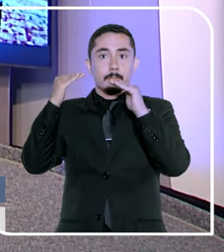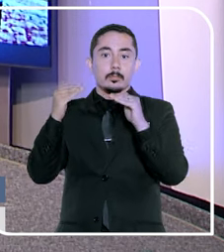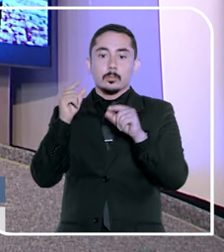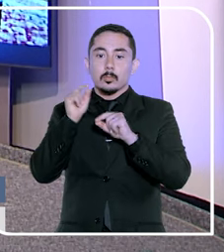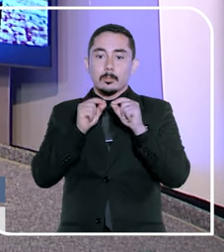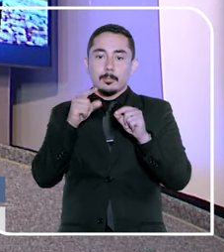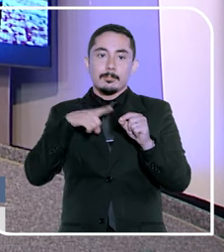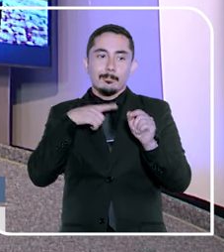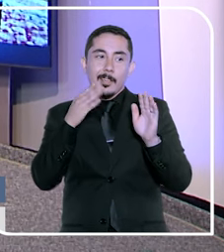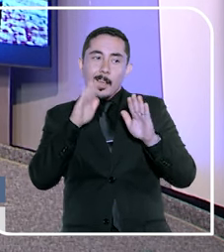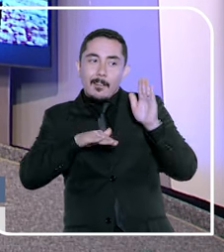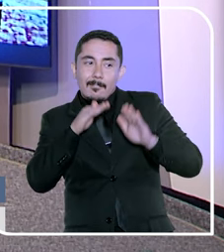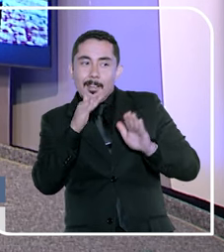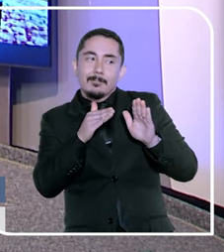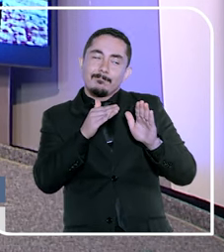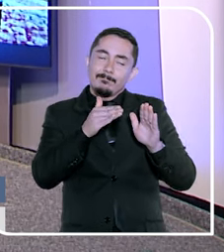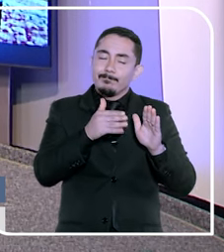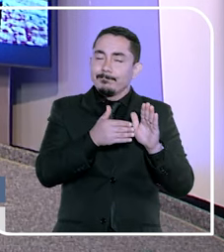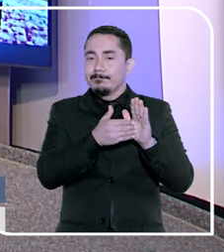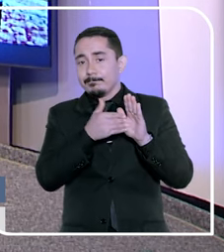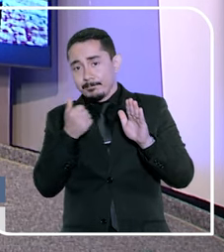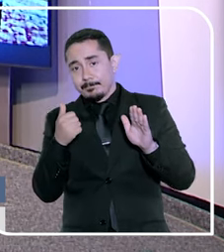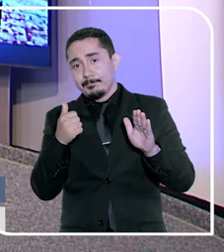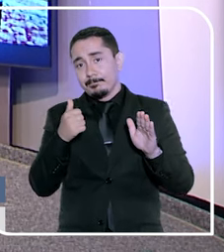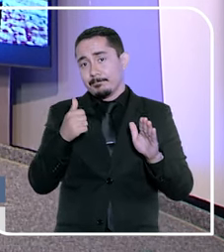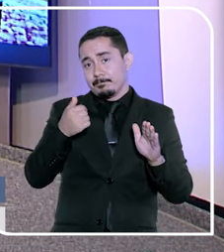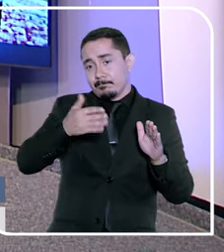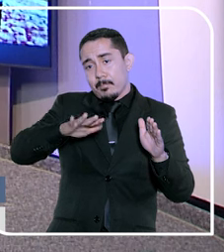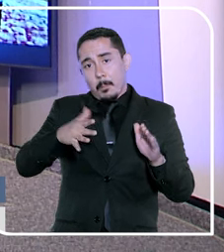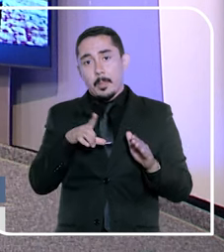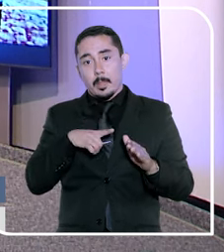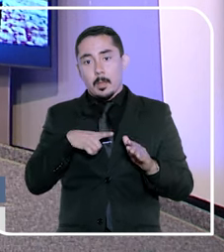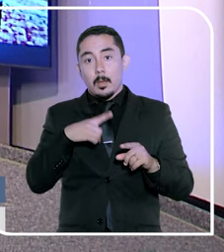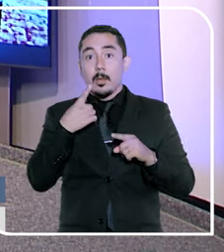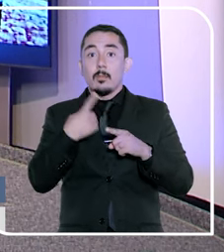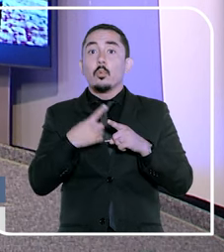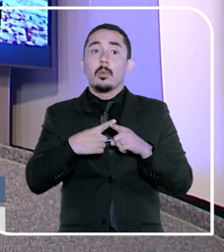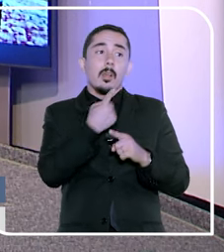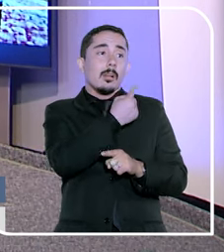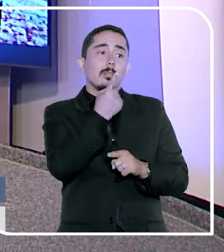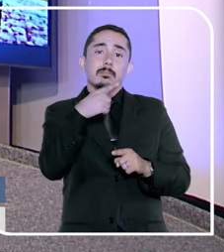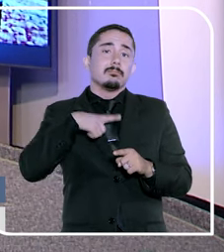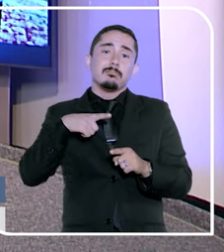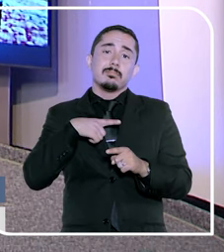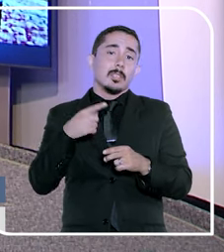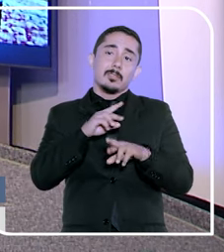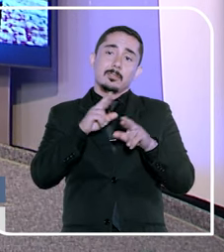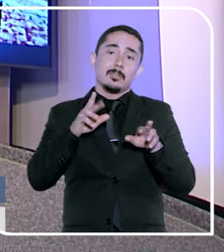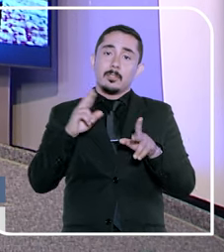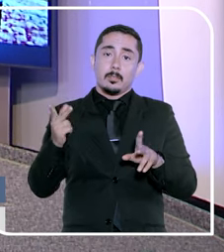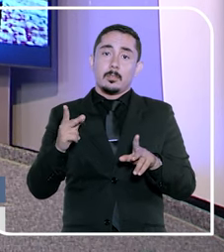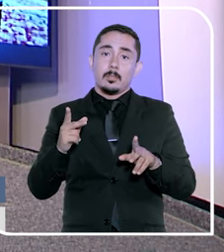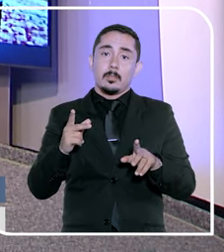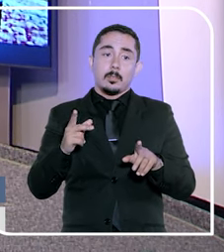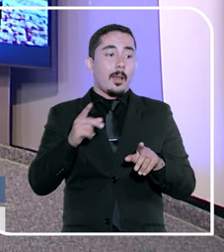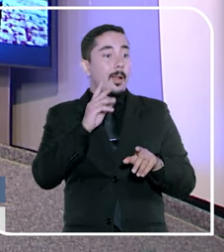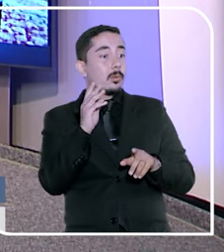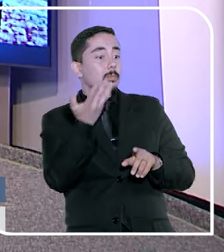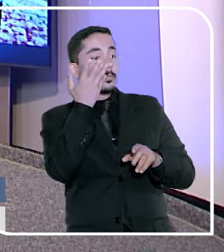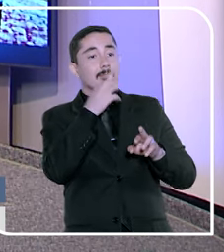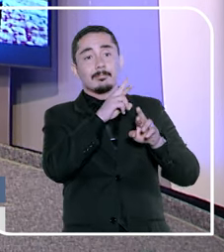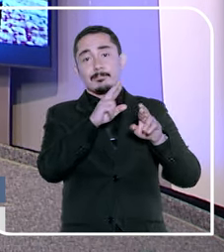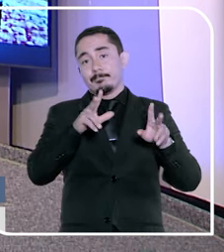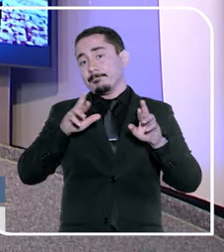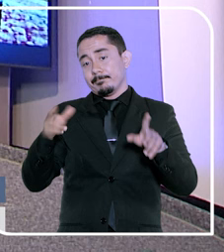regra E por quê porque cada fato é diferente cada circunstância é diferente eh eh